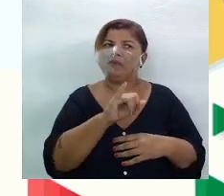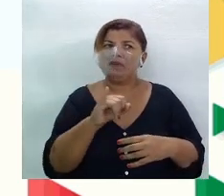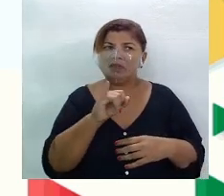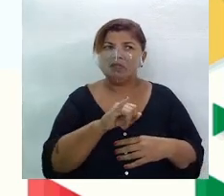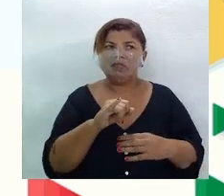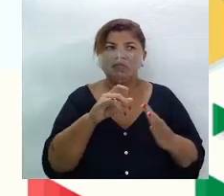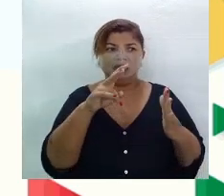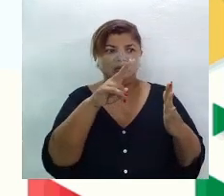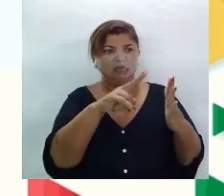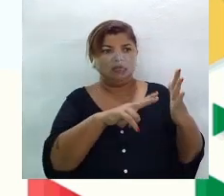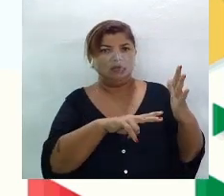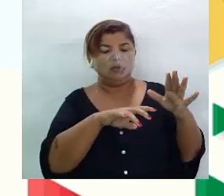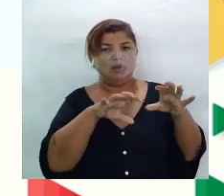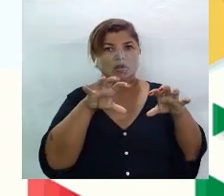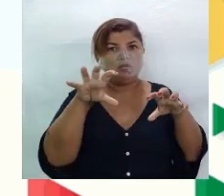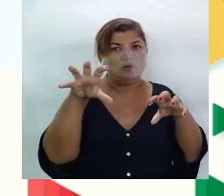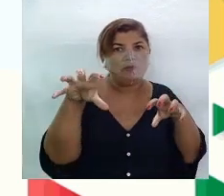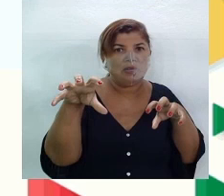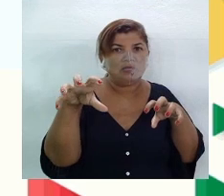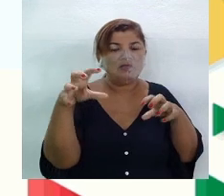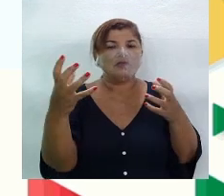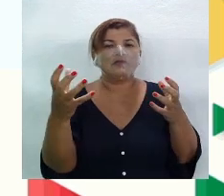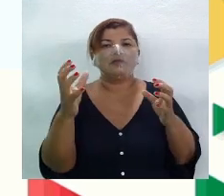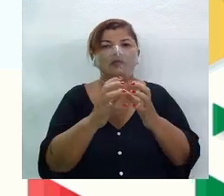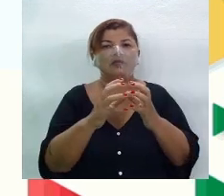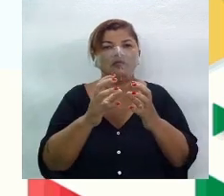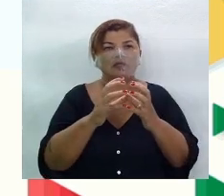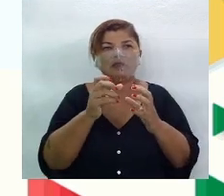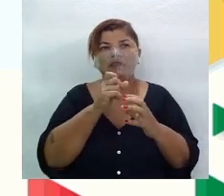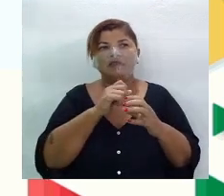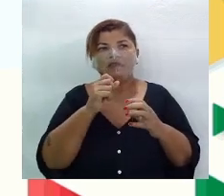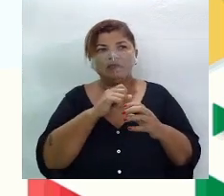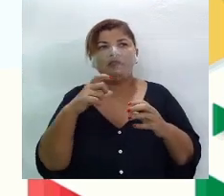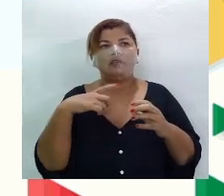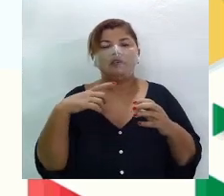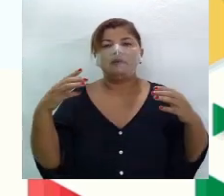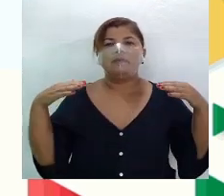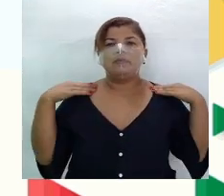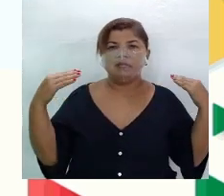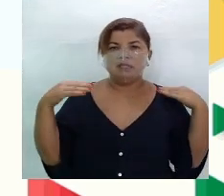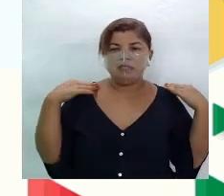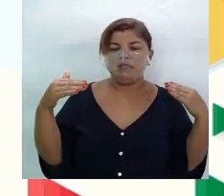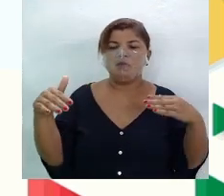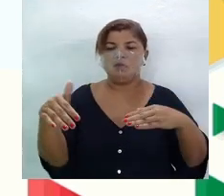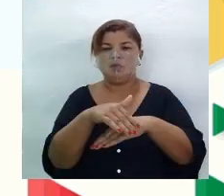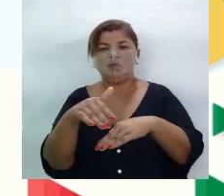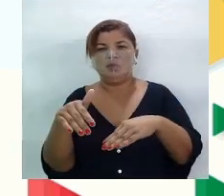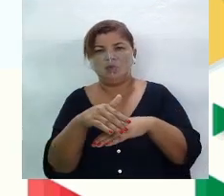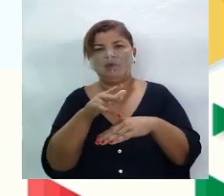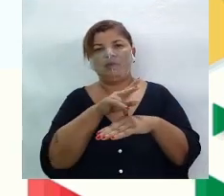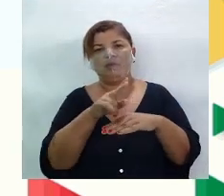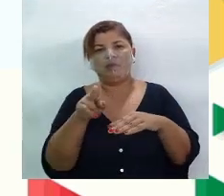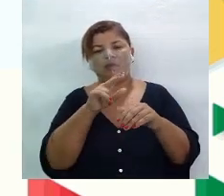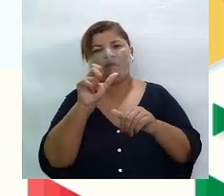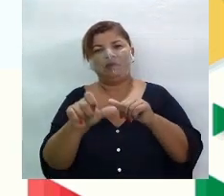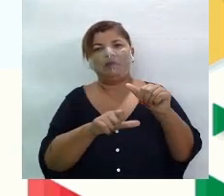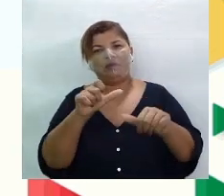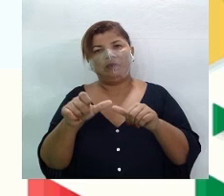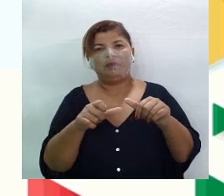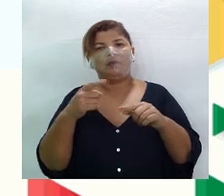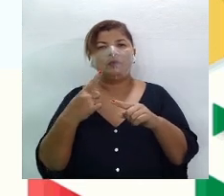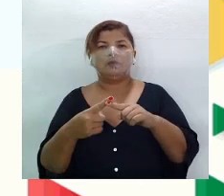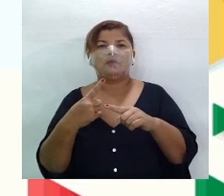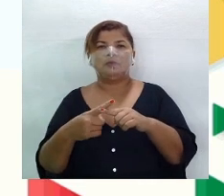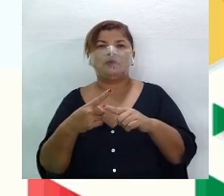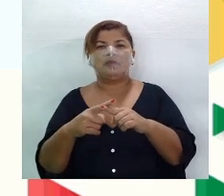de Assombrações do Recife Velho é um passeio por ruas, algumas já com outros nomes, que já mostra essa questão temporal,